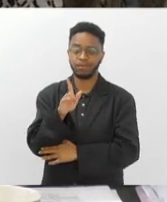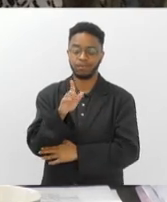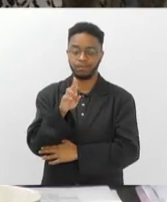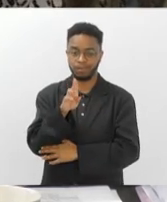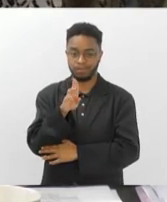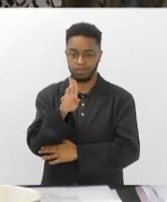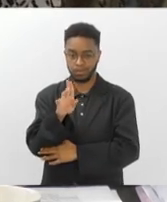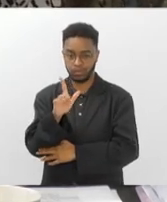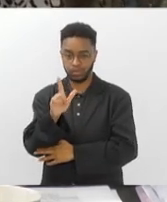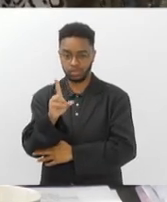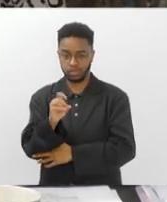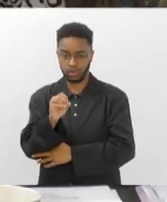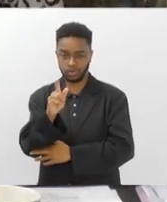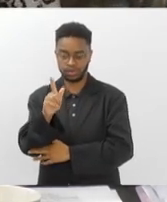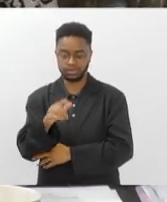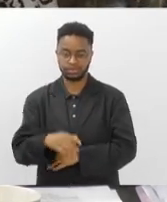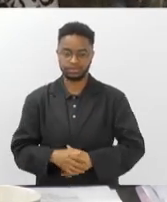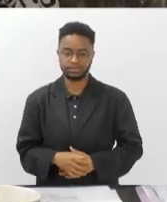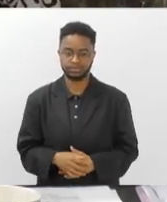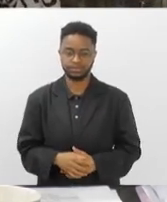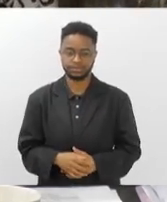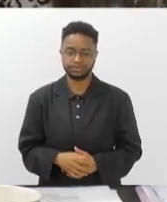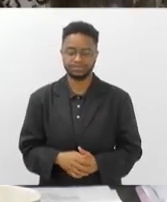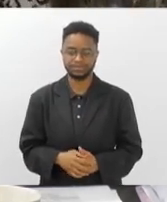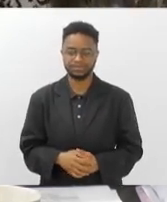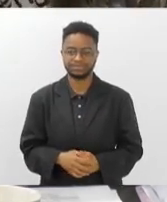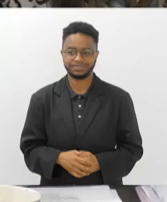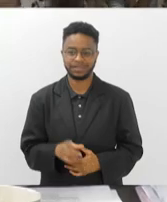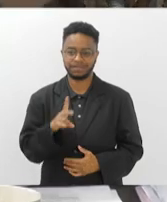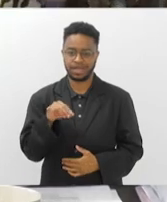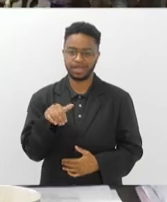vai chegar. Tá vendo, hein? Isso aí.